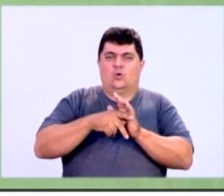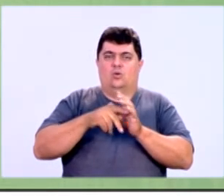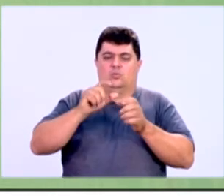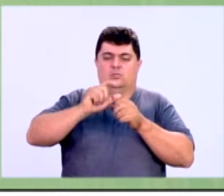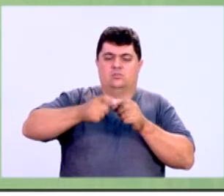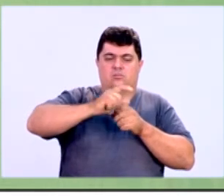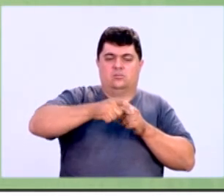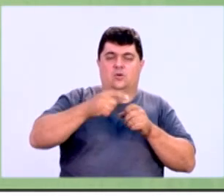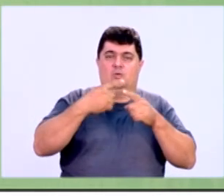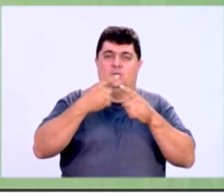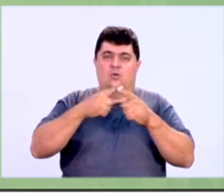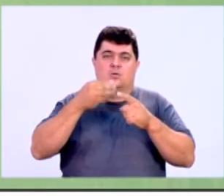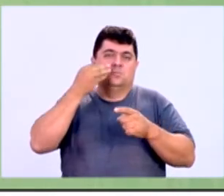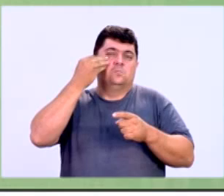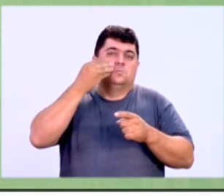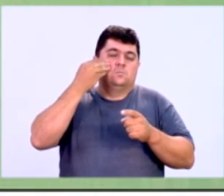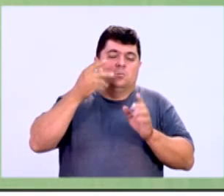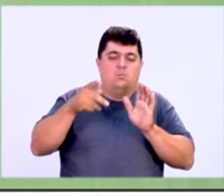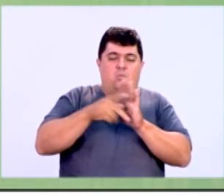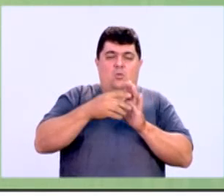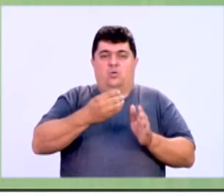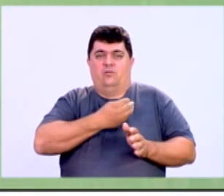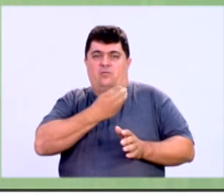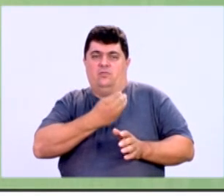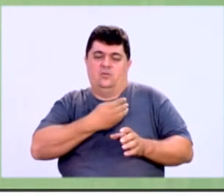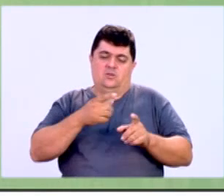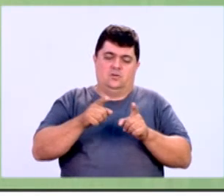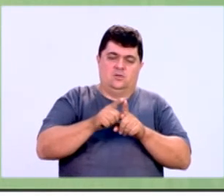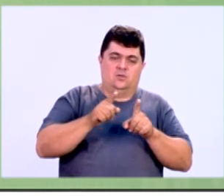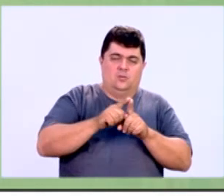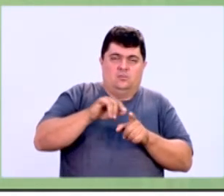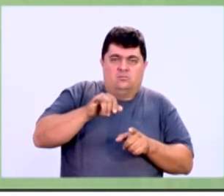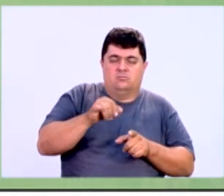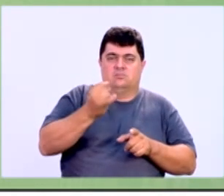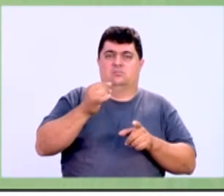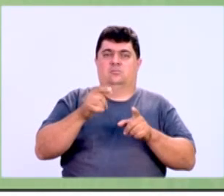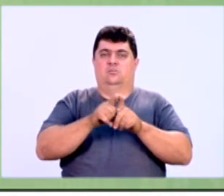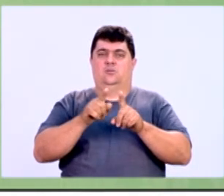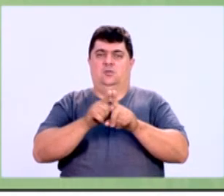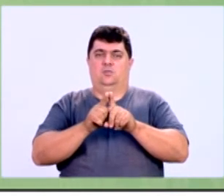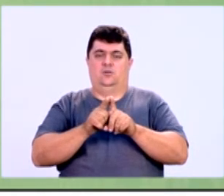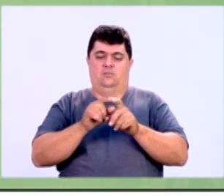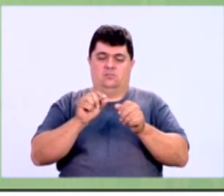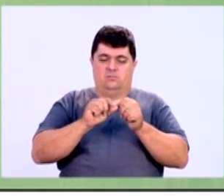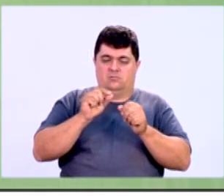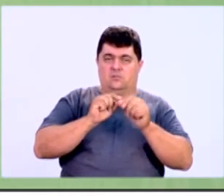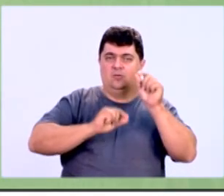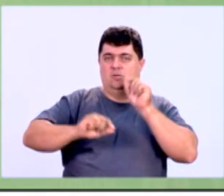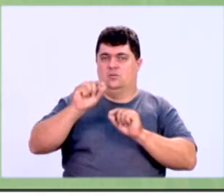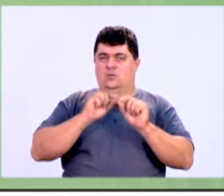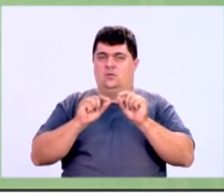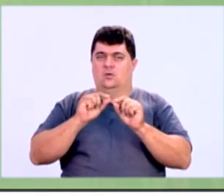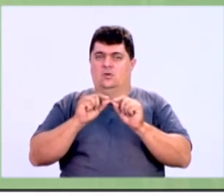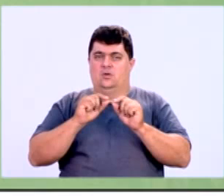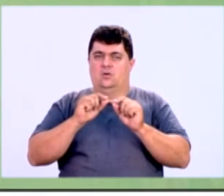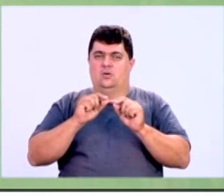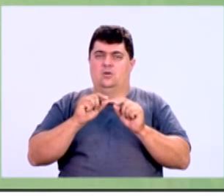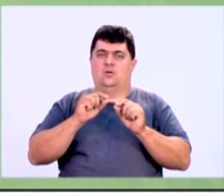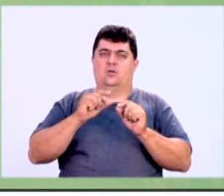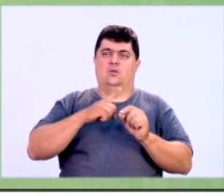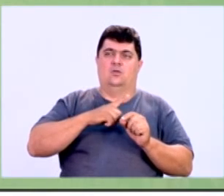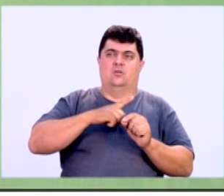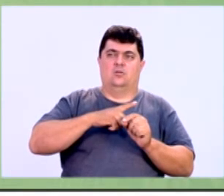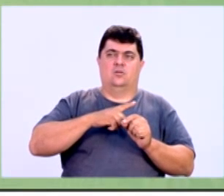suas experiências vividas, que promova a integração curricular, ou seja, promova ou a